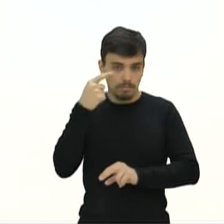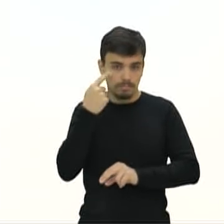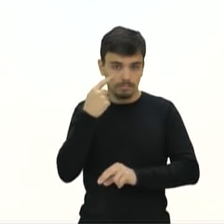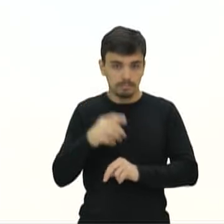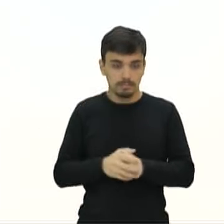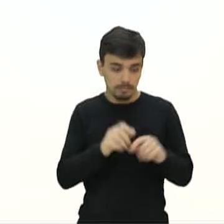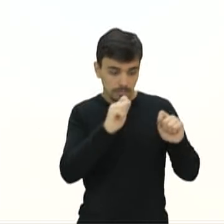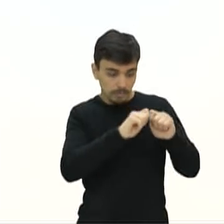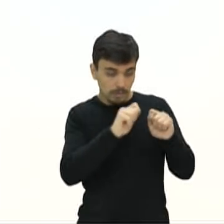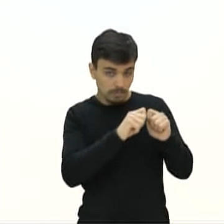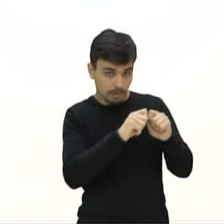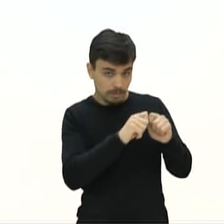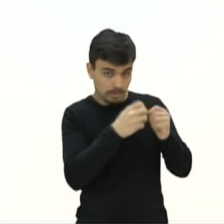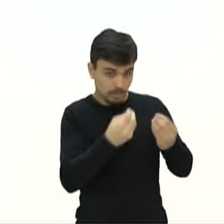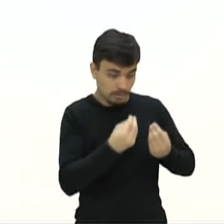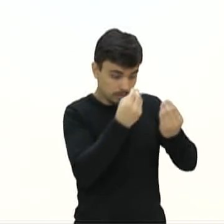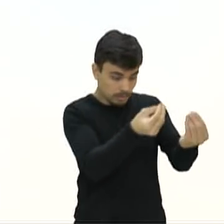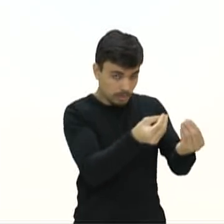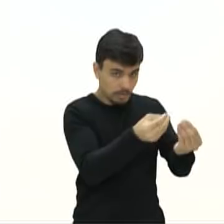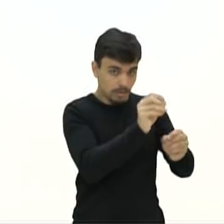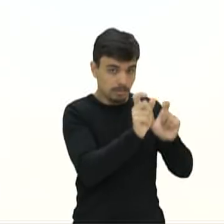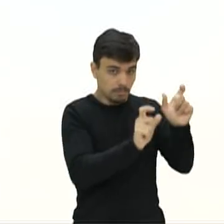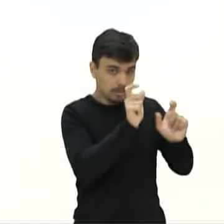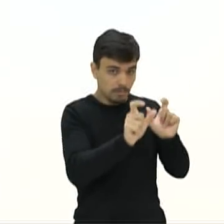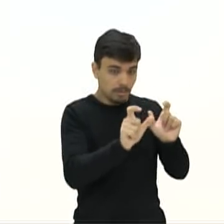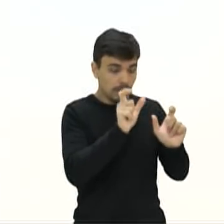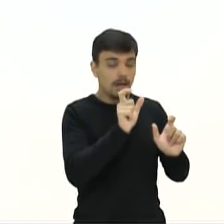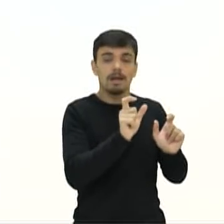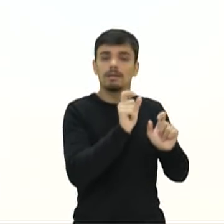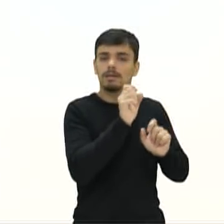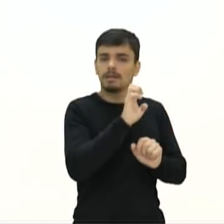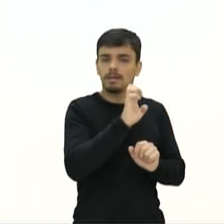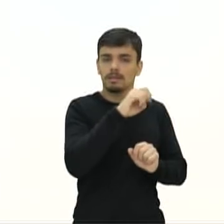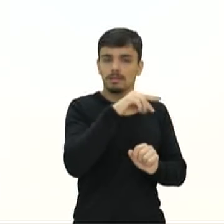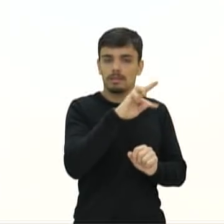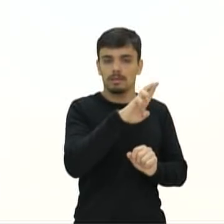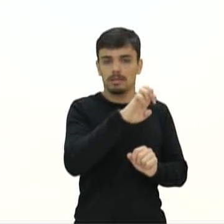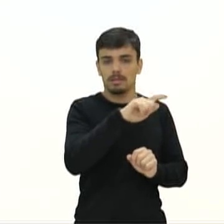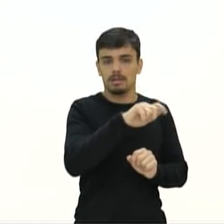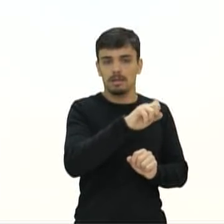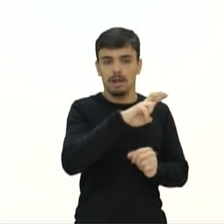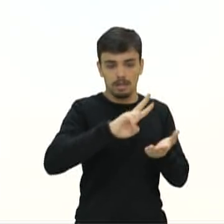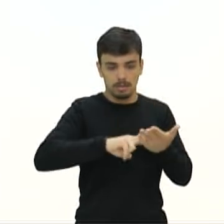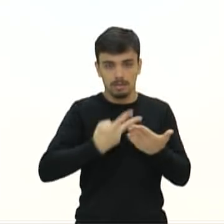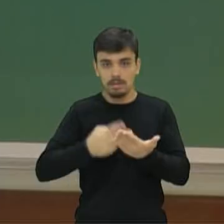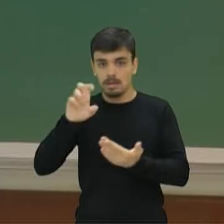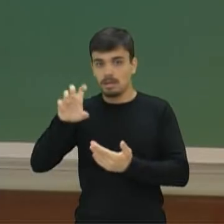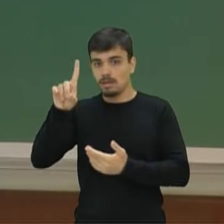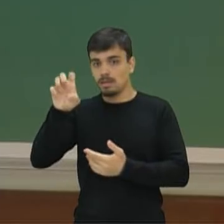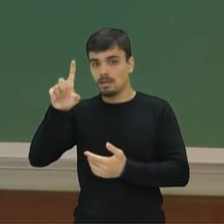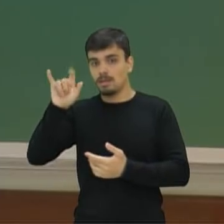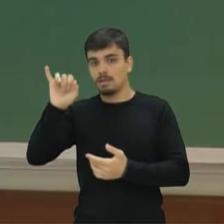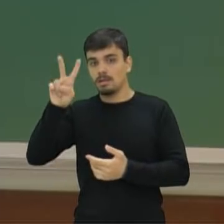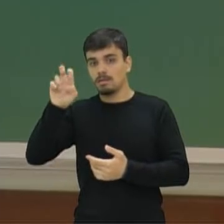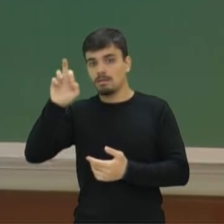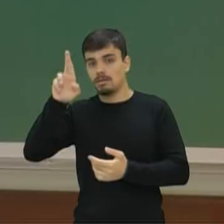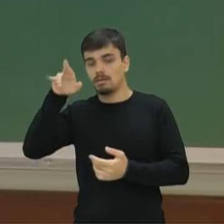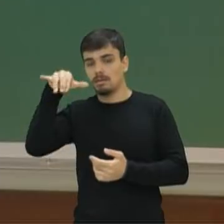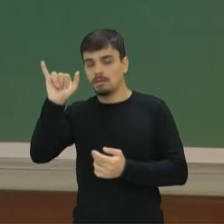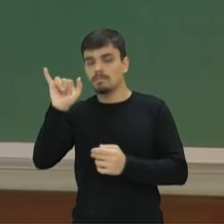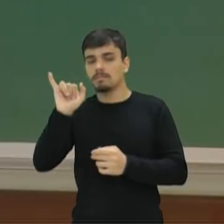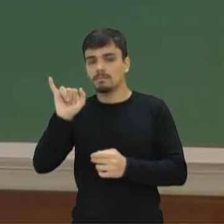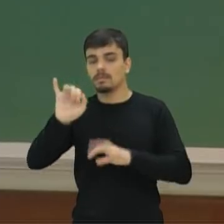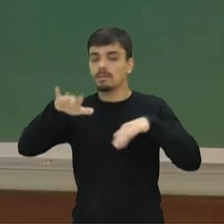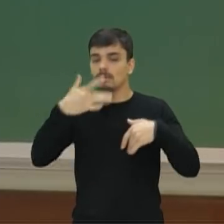Faz entrega? Entrega é a mesma coisa que delivery. Só que ele está tão acostumado com a palavra delivery, quando a pessoa pergunta,